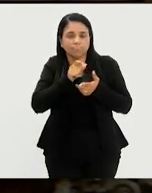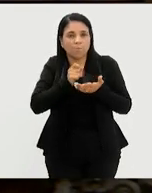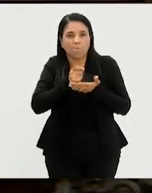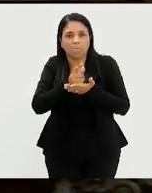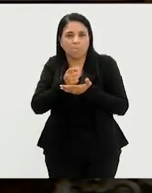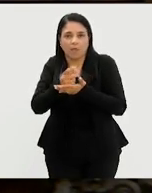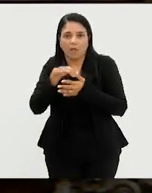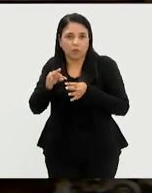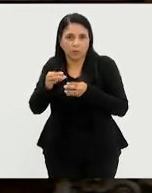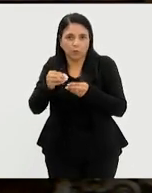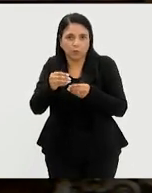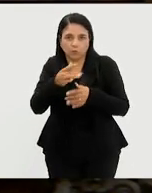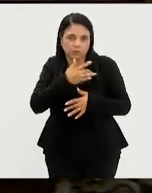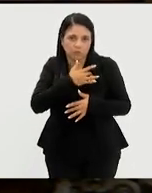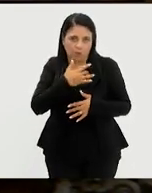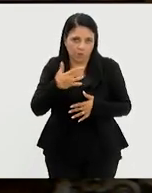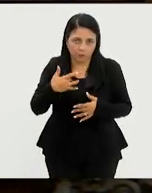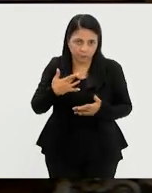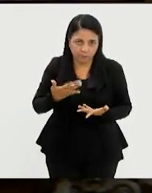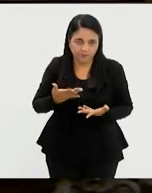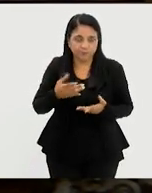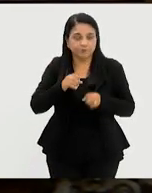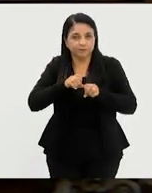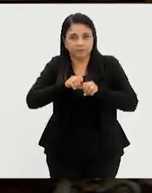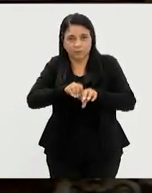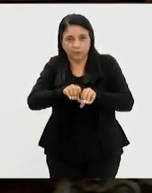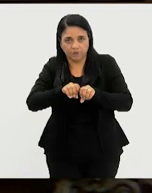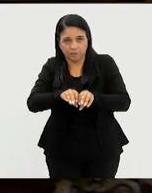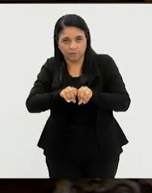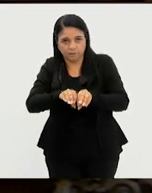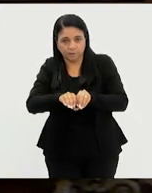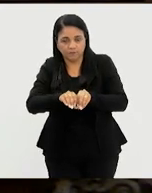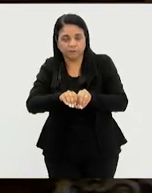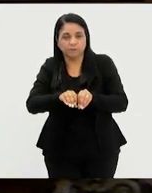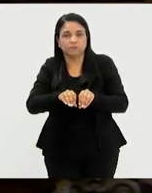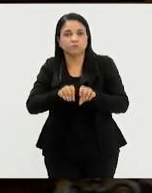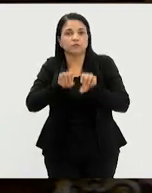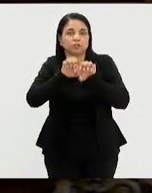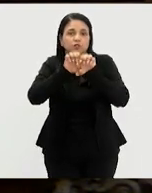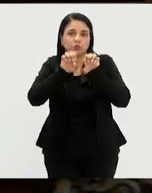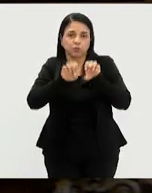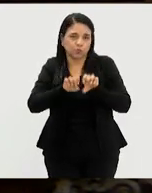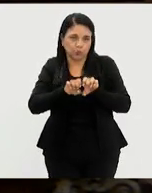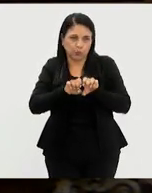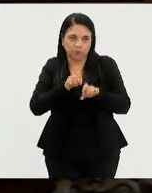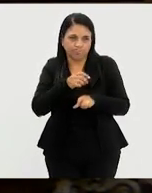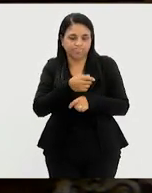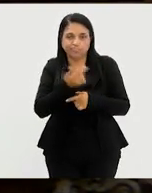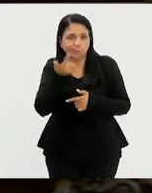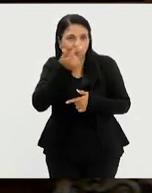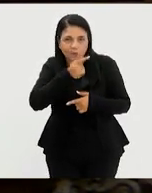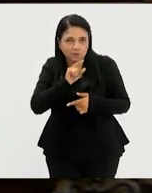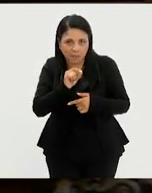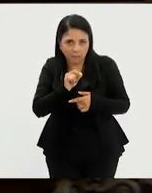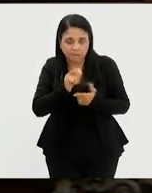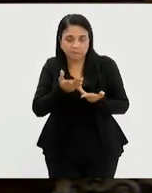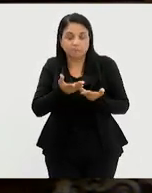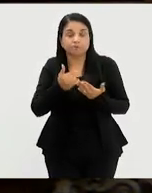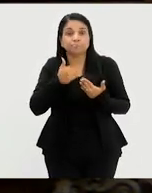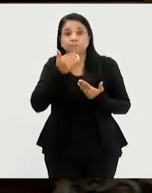da Saúde da Educação de infraestrutura quero pedir